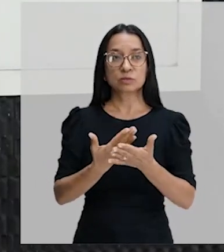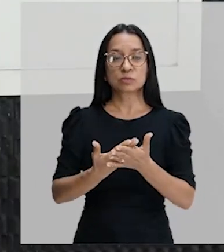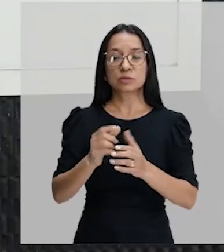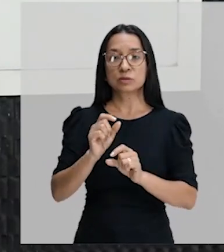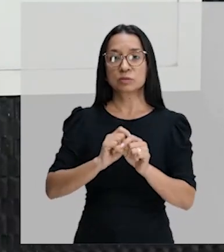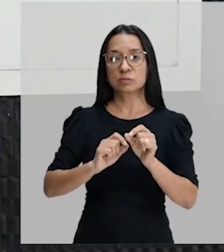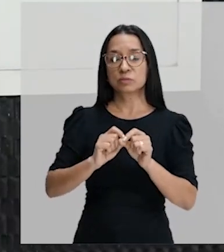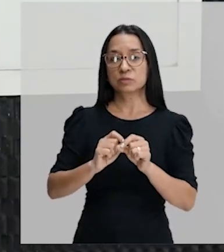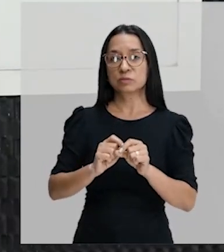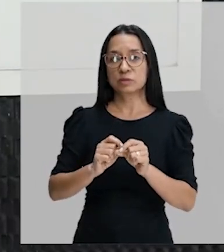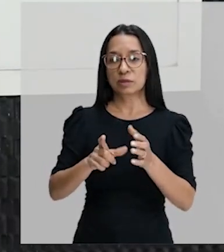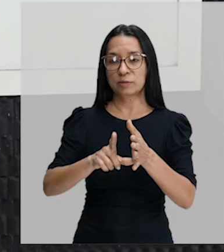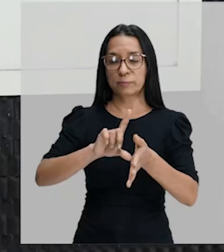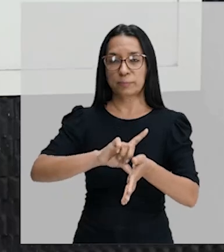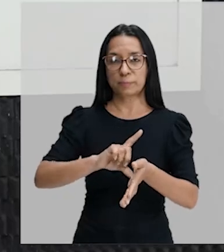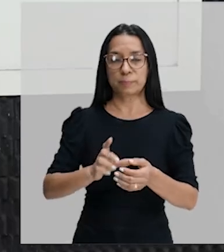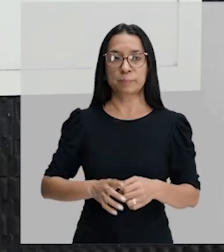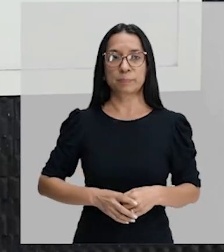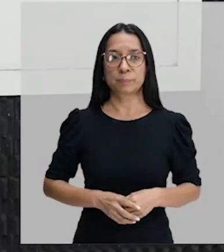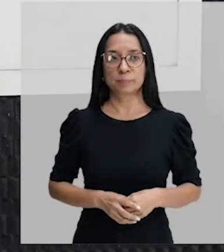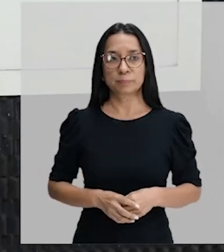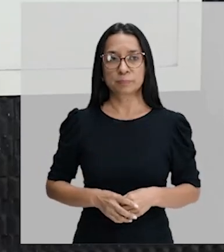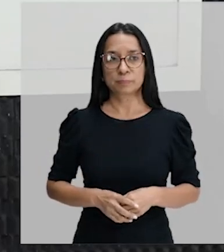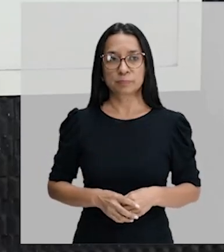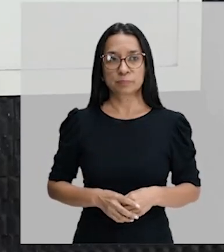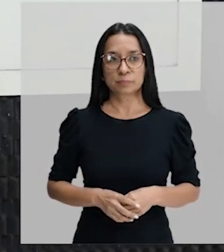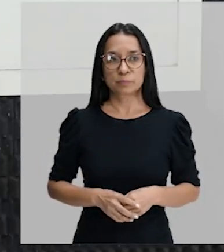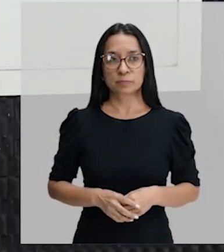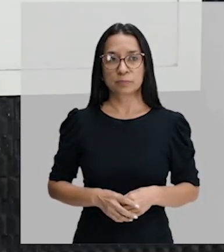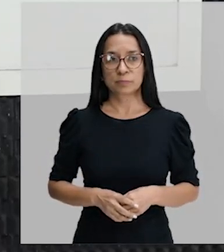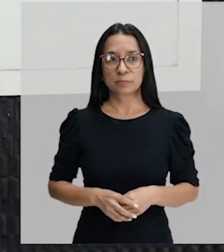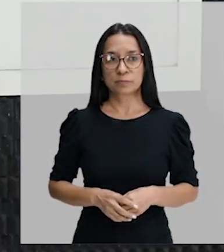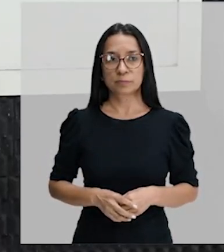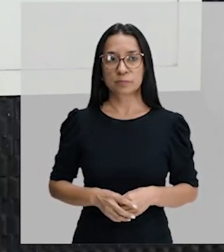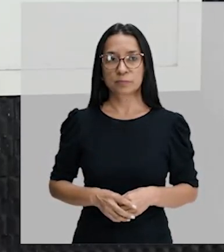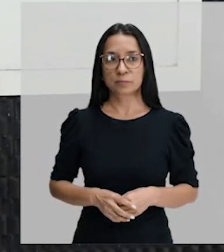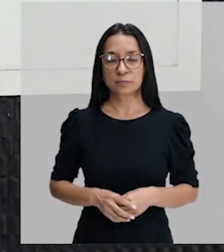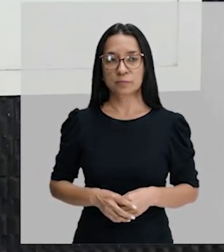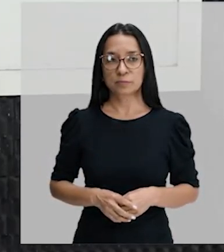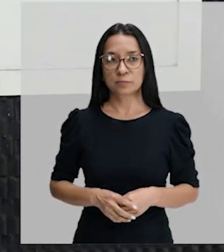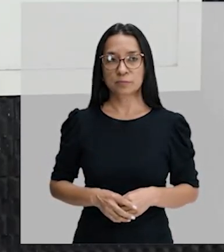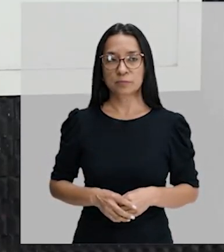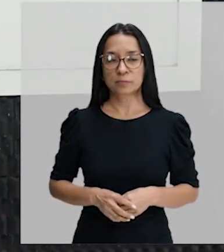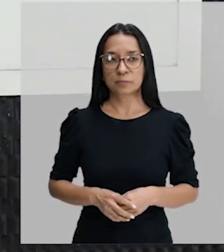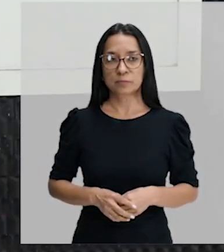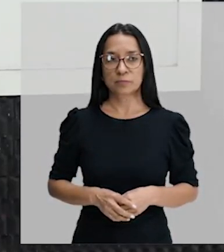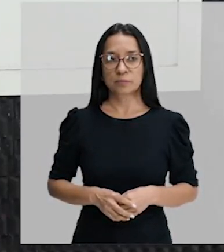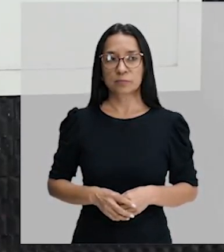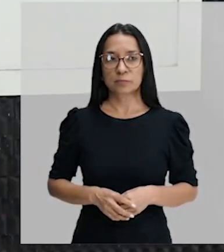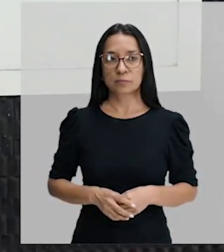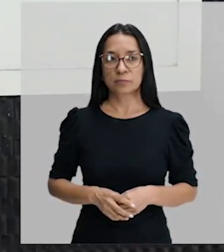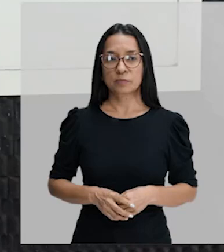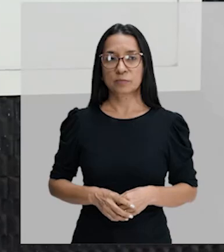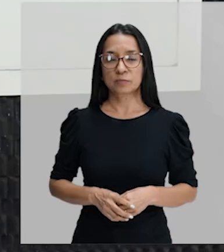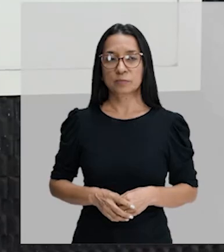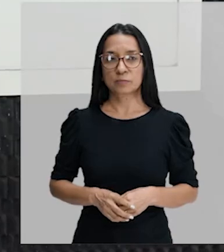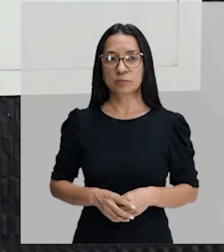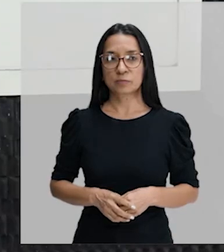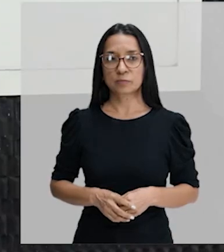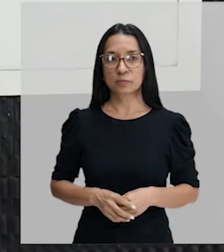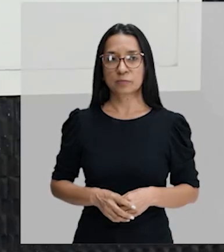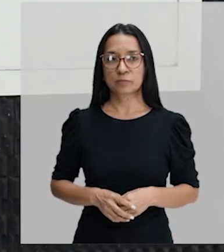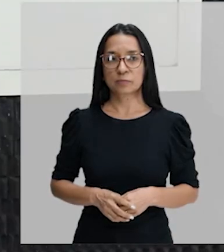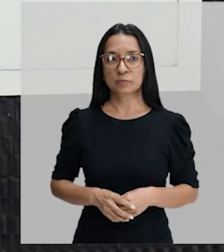no capítulo anterior, né? É produto dos elementos da diagonal principal menos